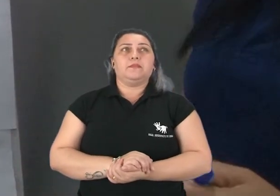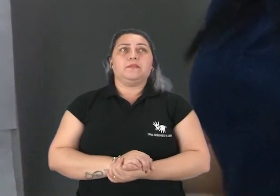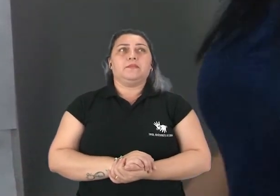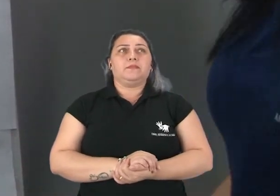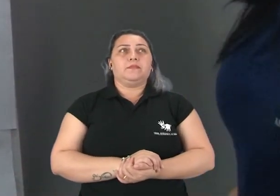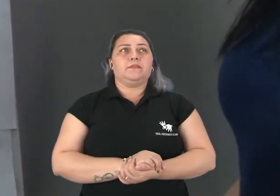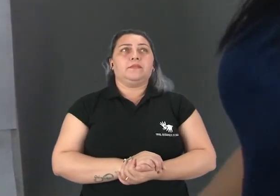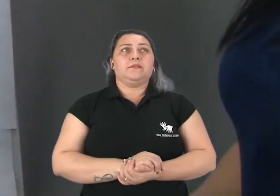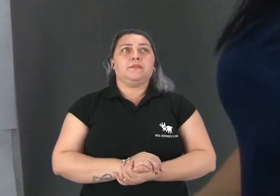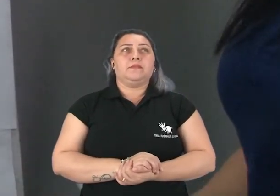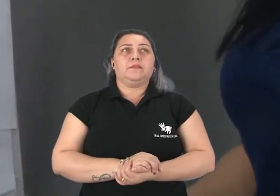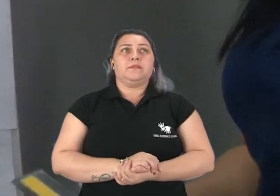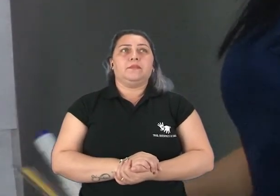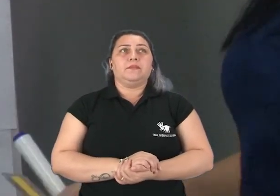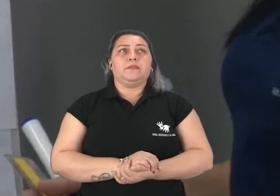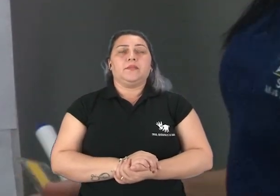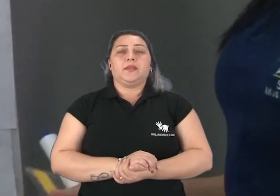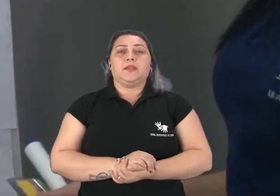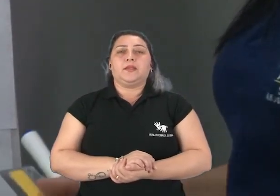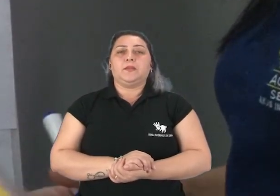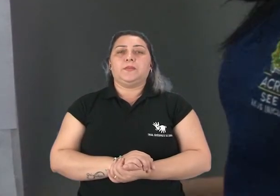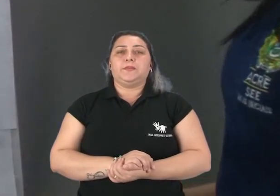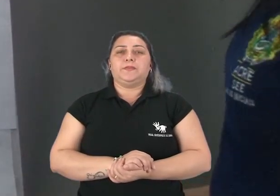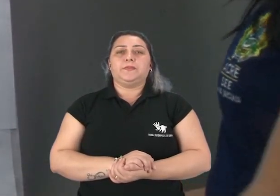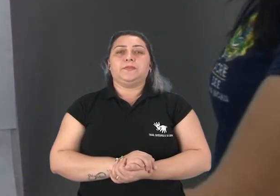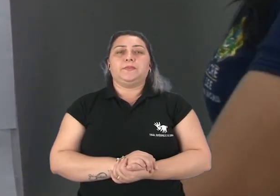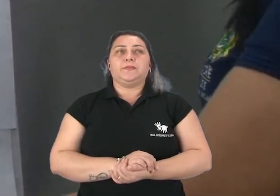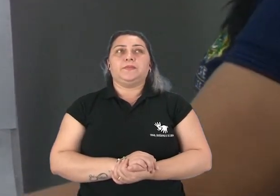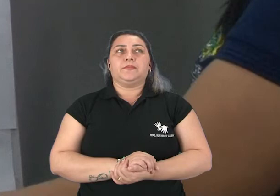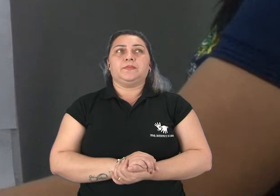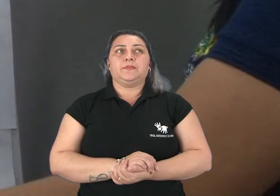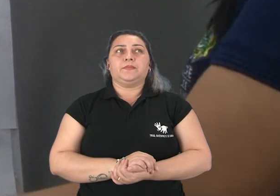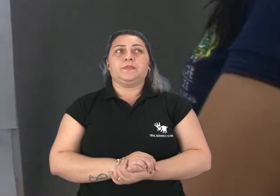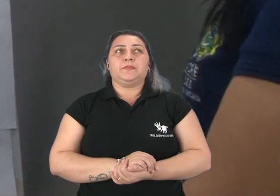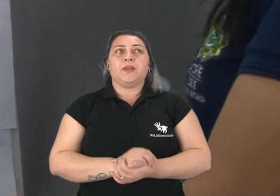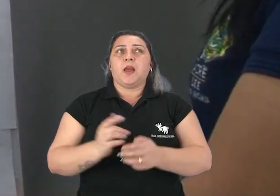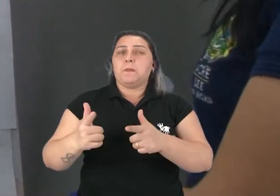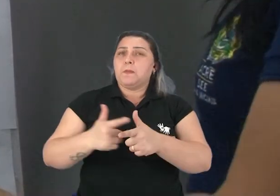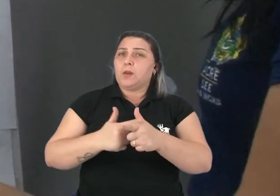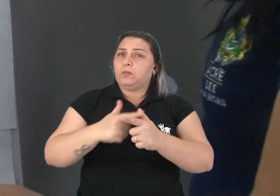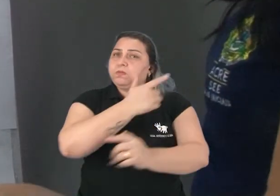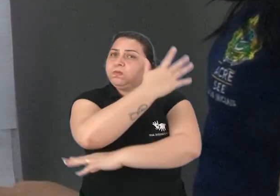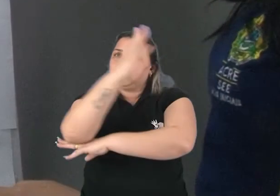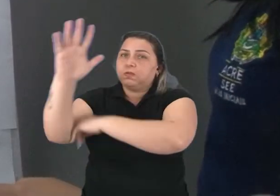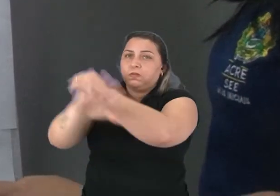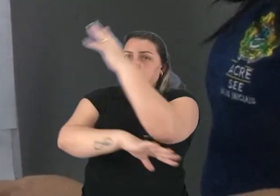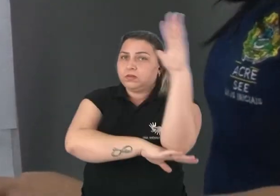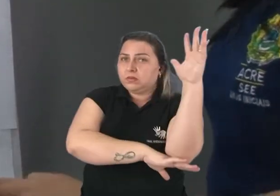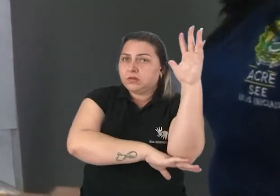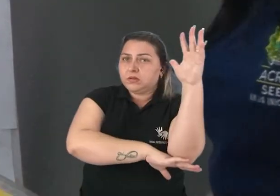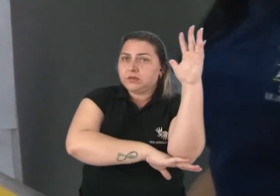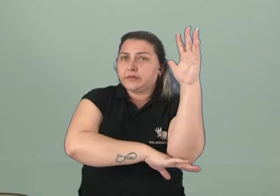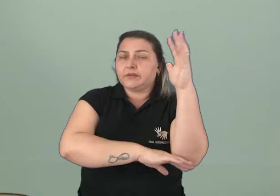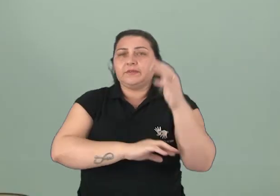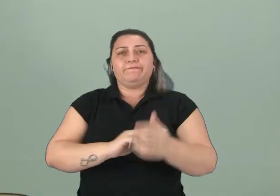Então, é um problema sim, urbano, decorrente desse crescimento desordenado. C, problemas